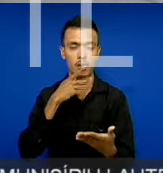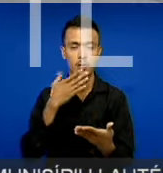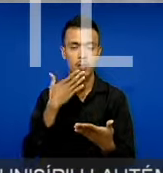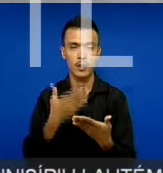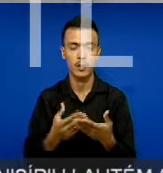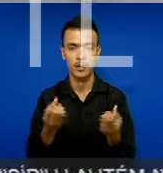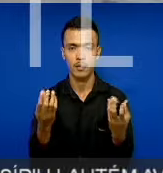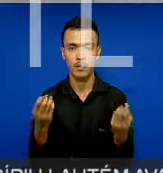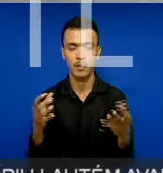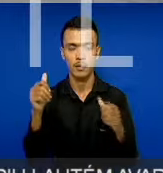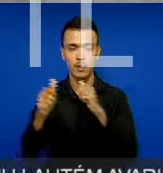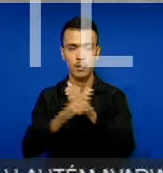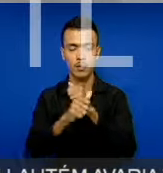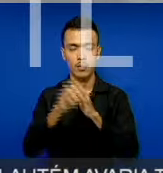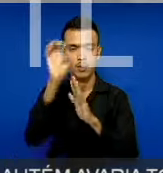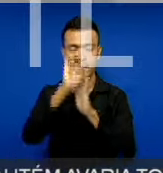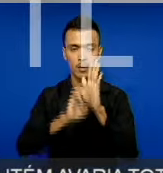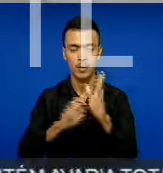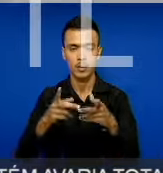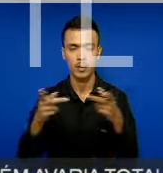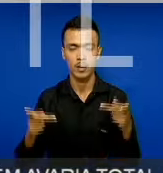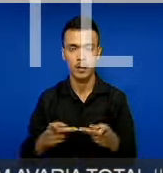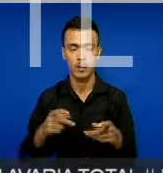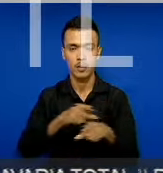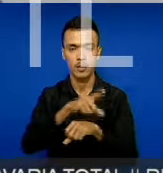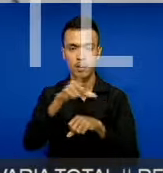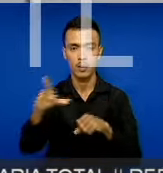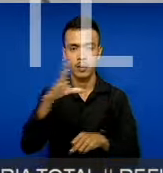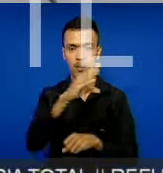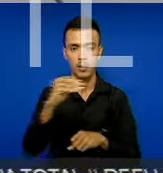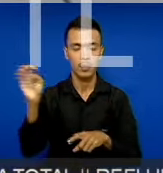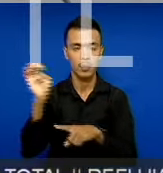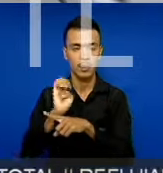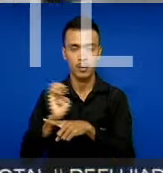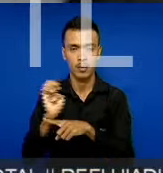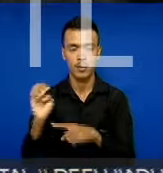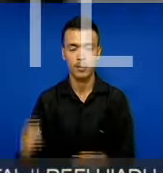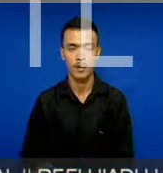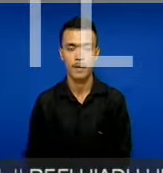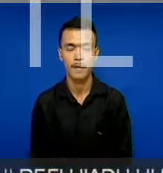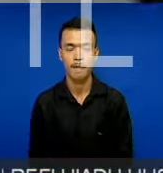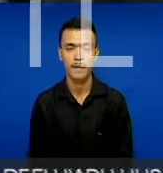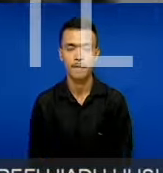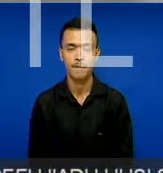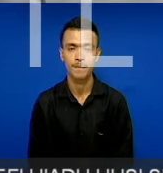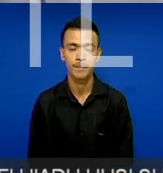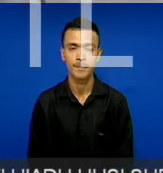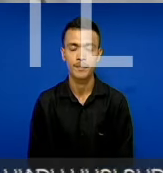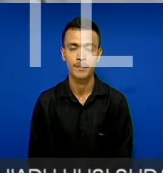ba assunto interesse estado e a áreas sociais no econômico. Laurindo Razahaba, Olandino Paiseco, RTTL.